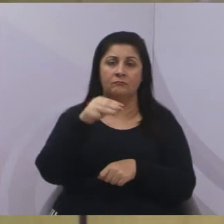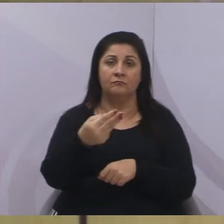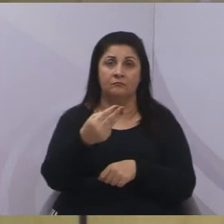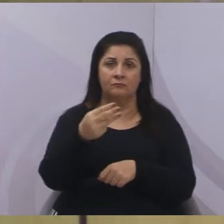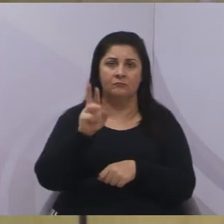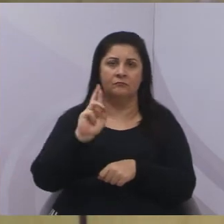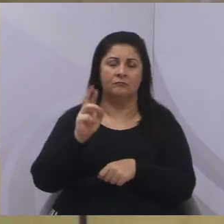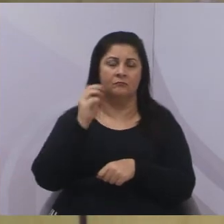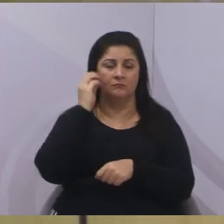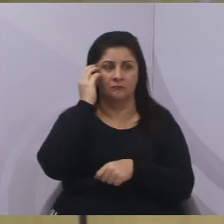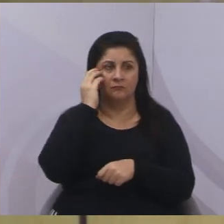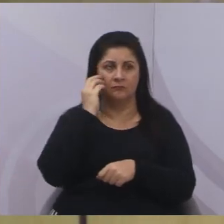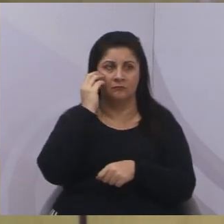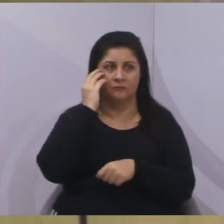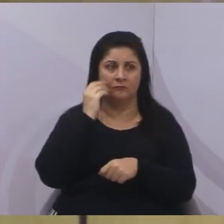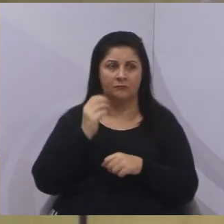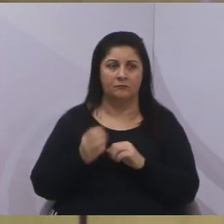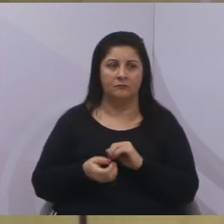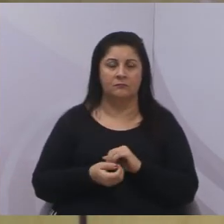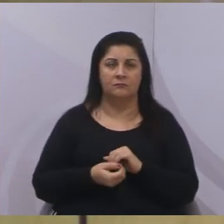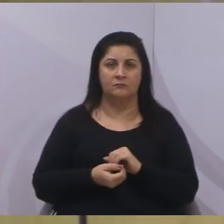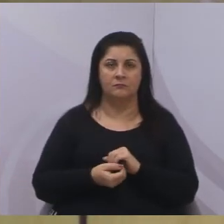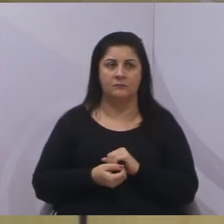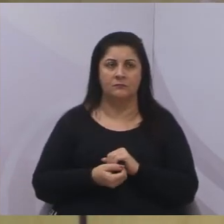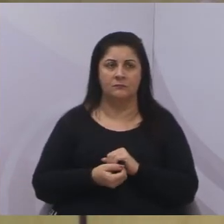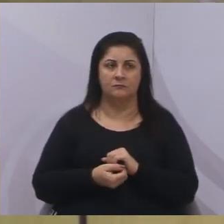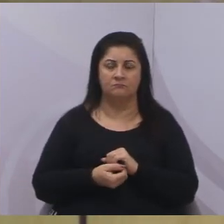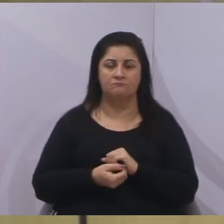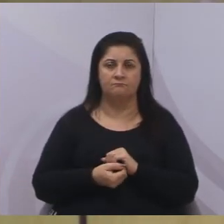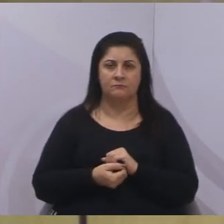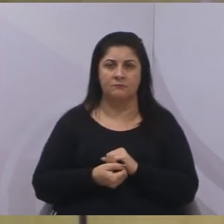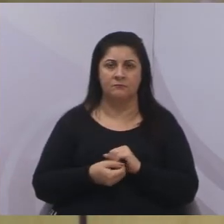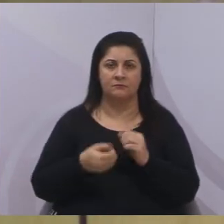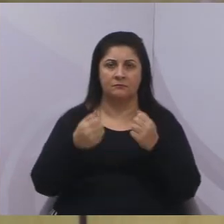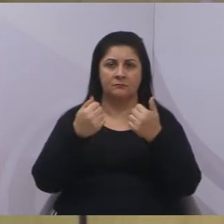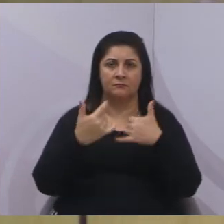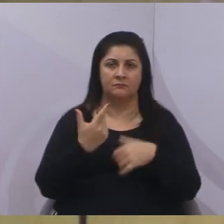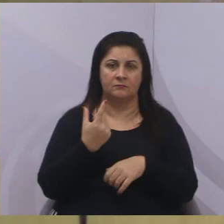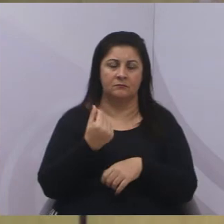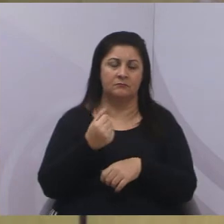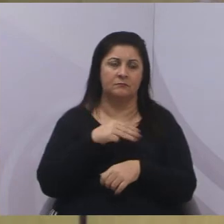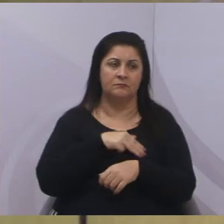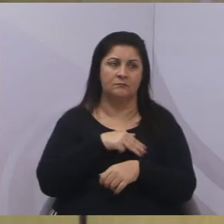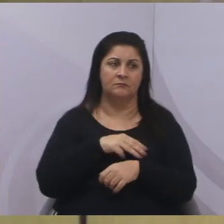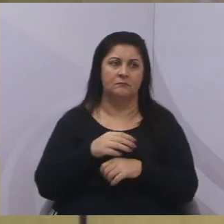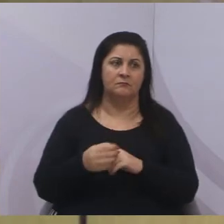1.446.681. Então, para ter uma ideia do que isso representa na folha. Oi?